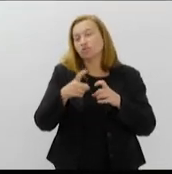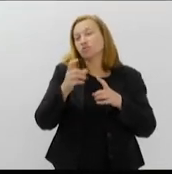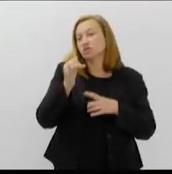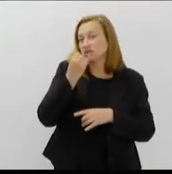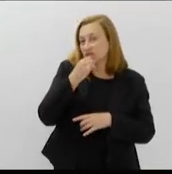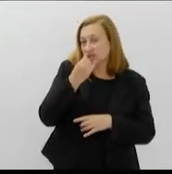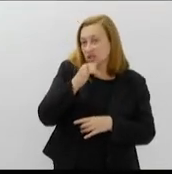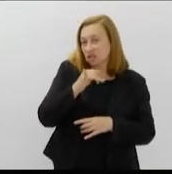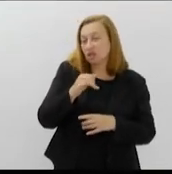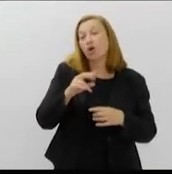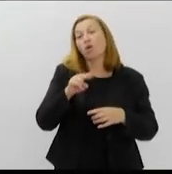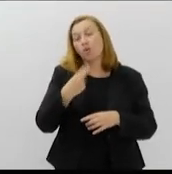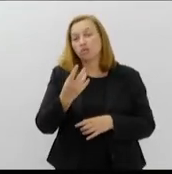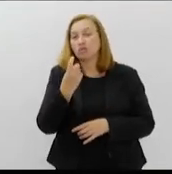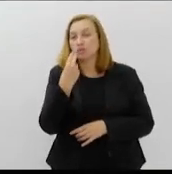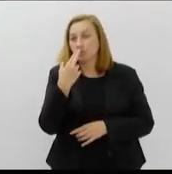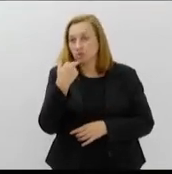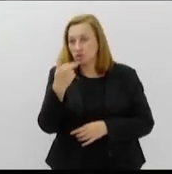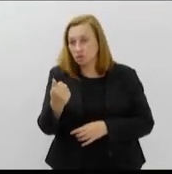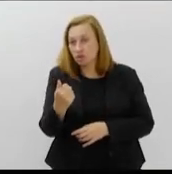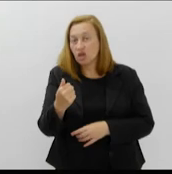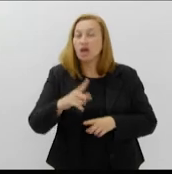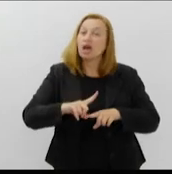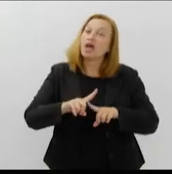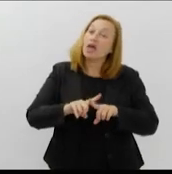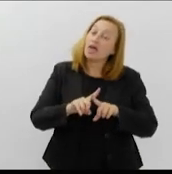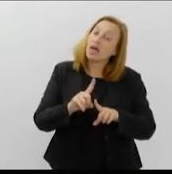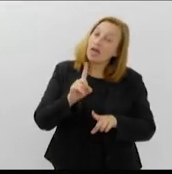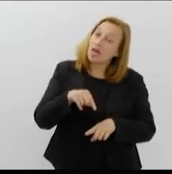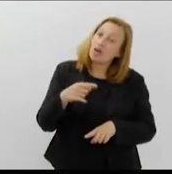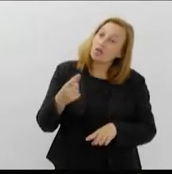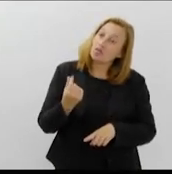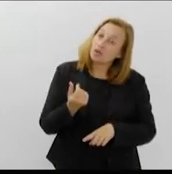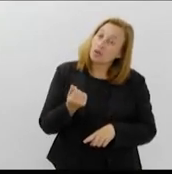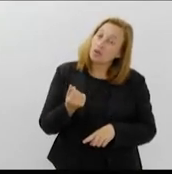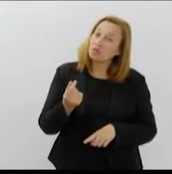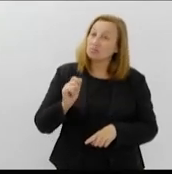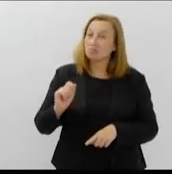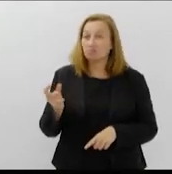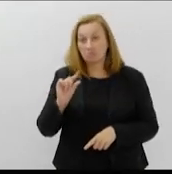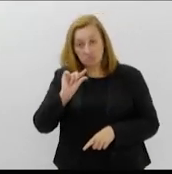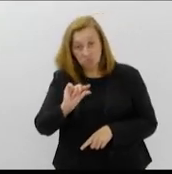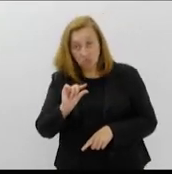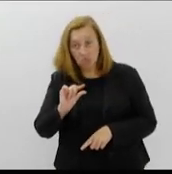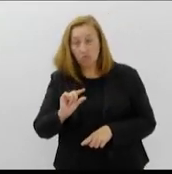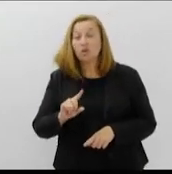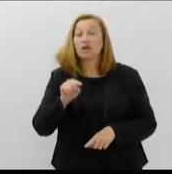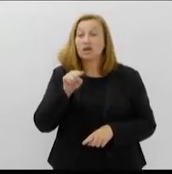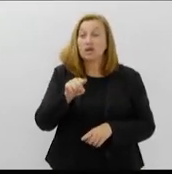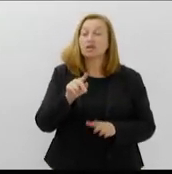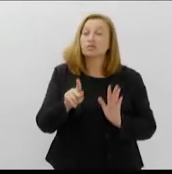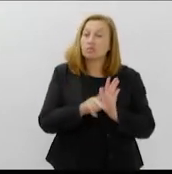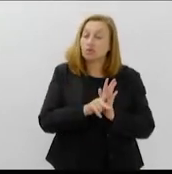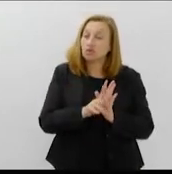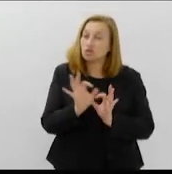de um nutricionista, enfim, é um valor muito pequeno. E esse projeto,